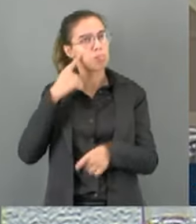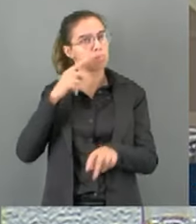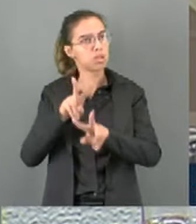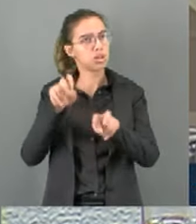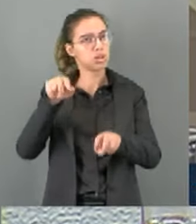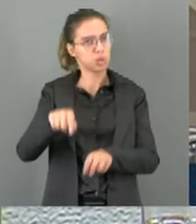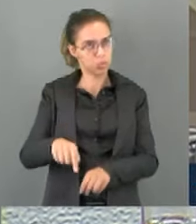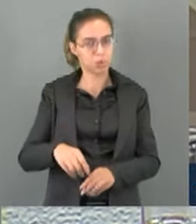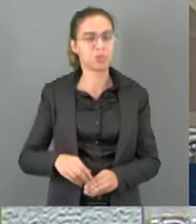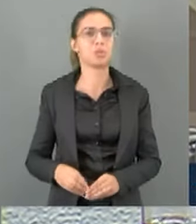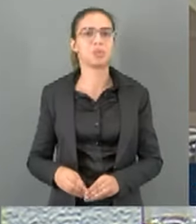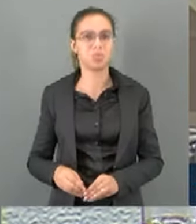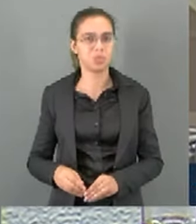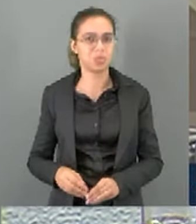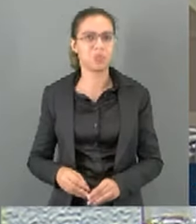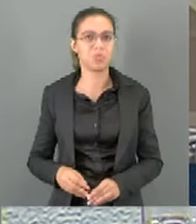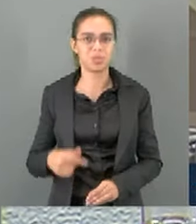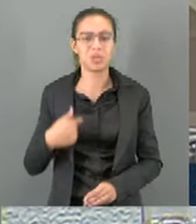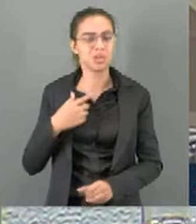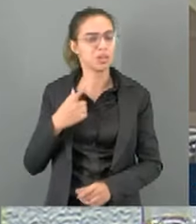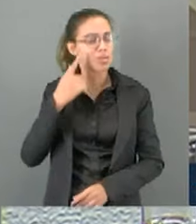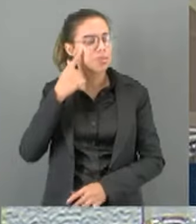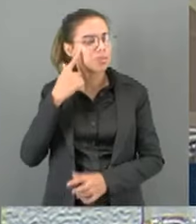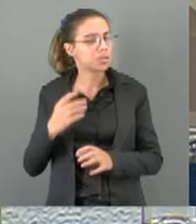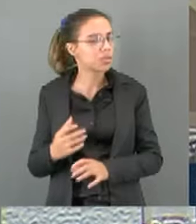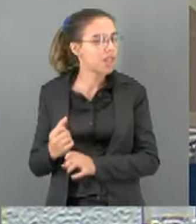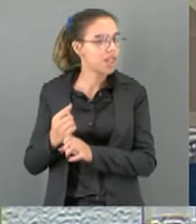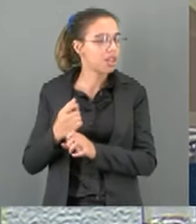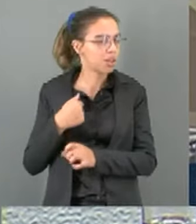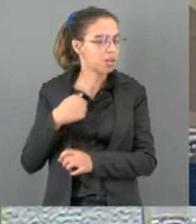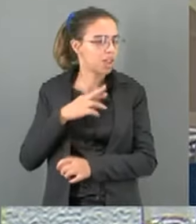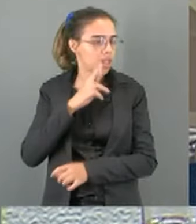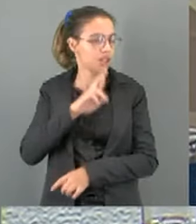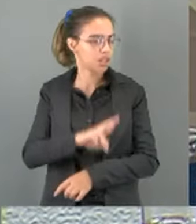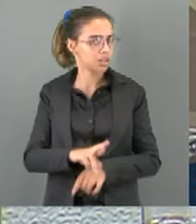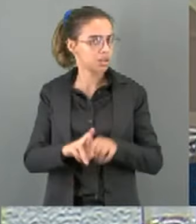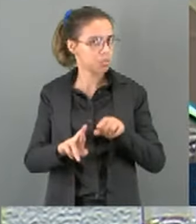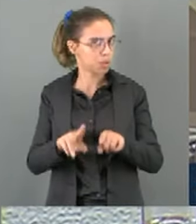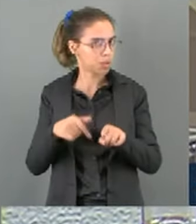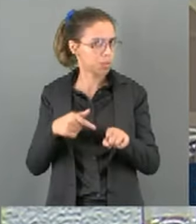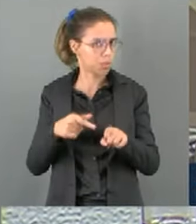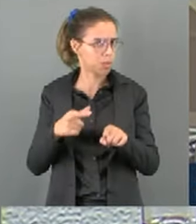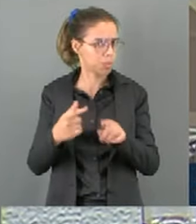Nas minhas contas, essa foi a 8ª resposta, senadora, se não me perdi aqui.